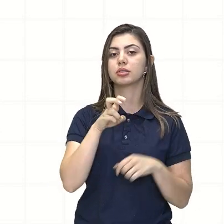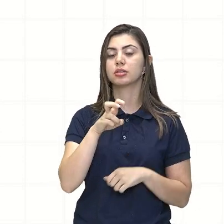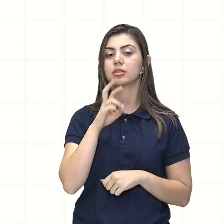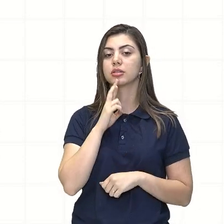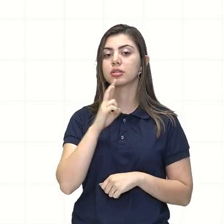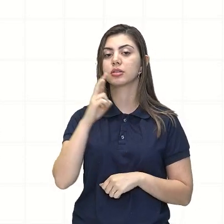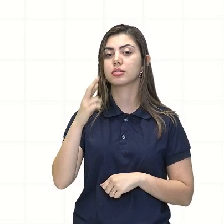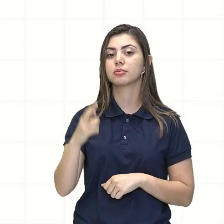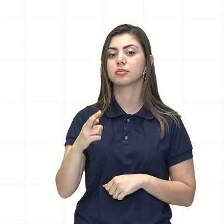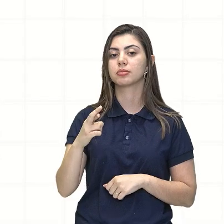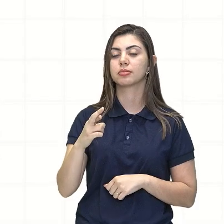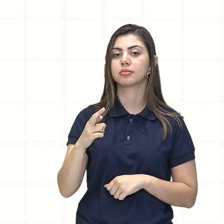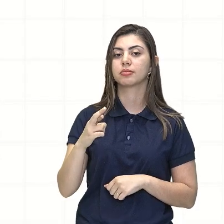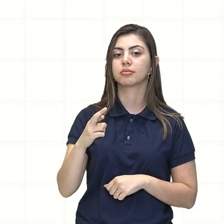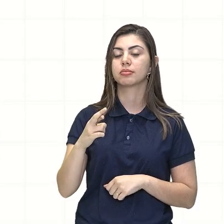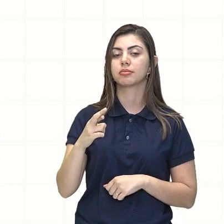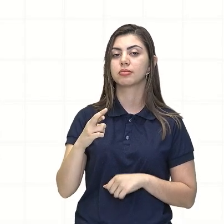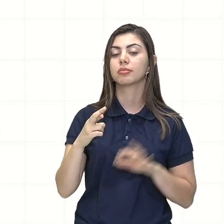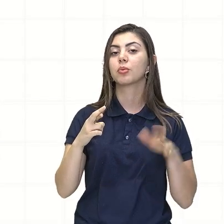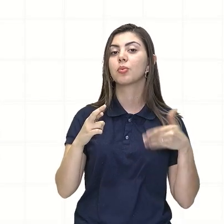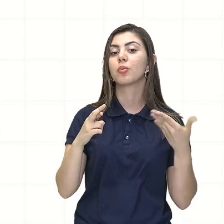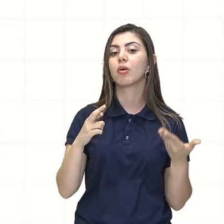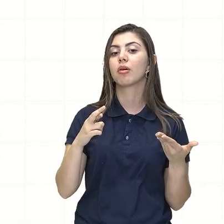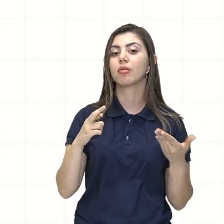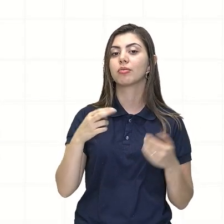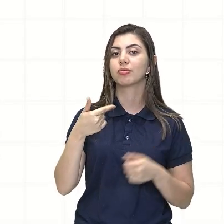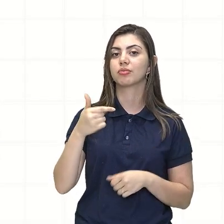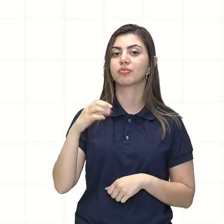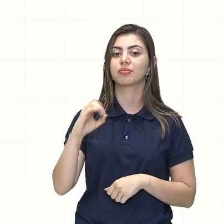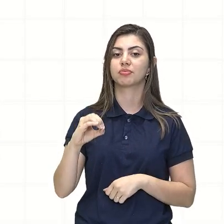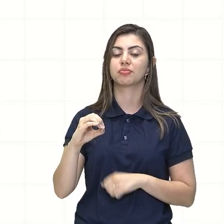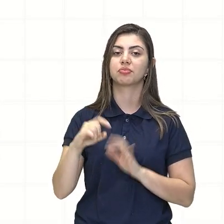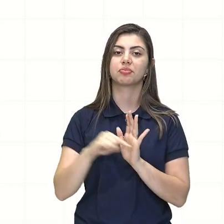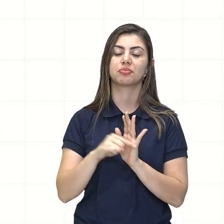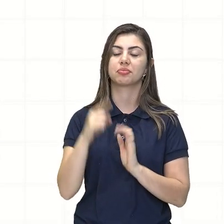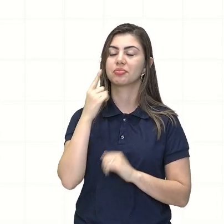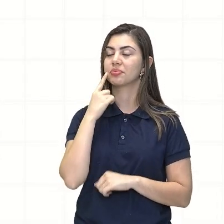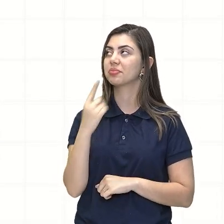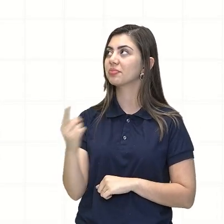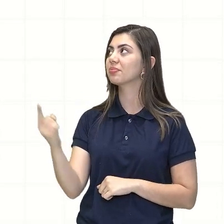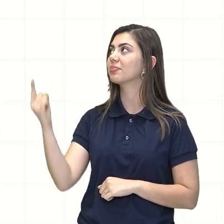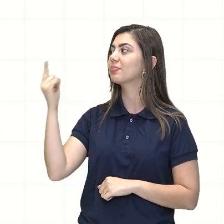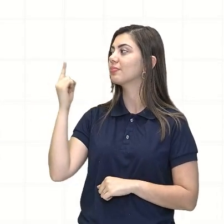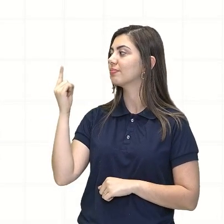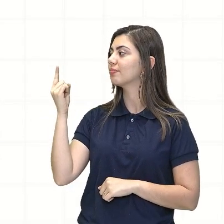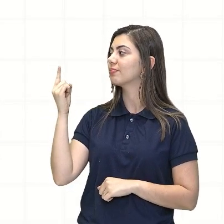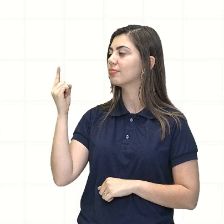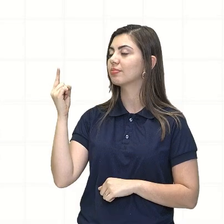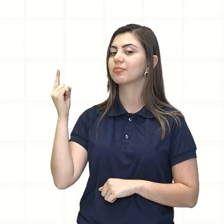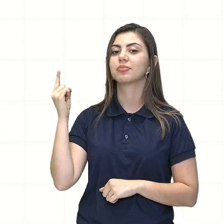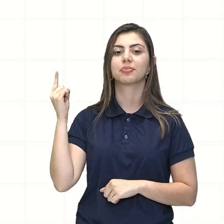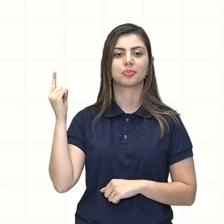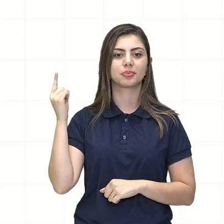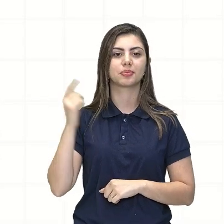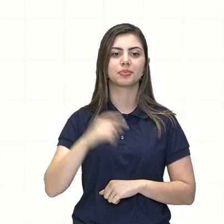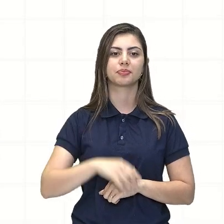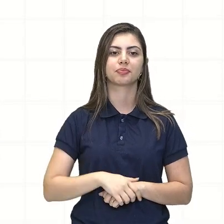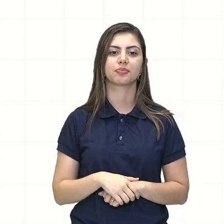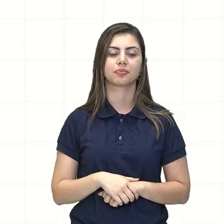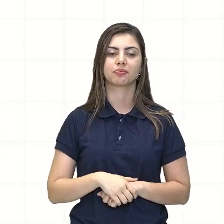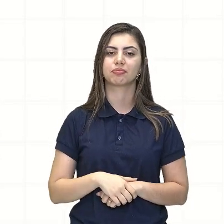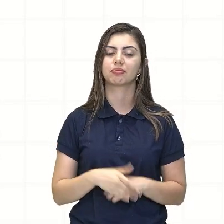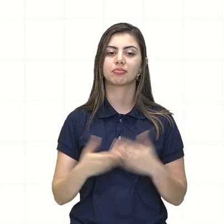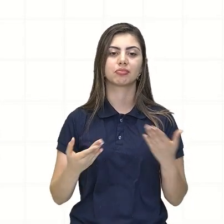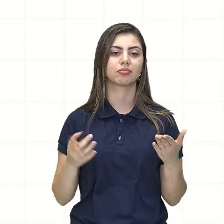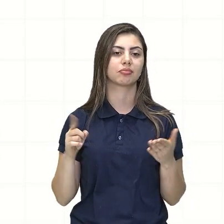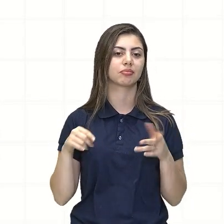5. 4 vezes 5, 20. Então, meu resultado, menos 20. E a mesma